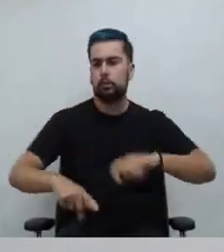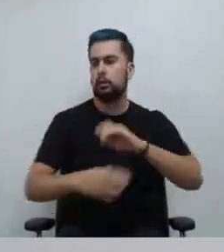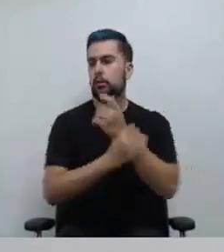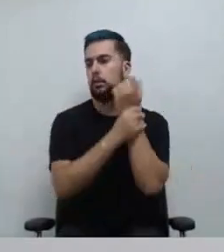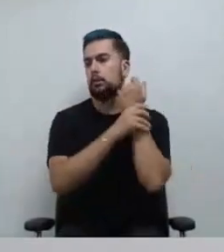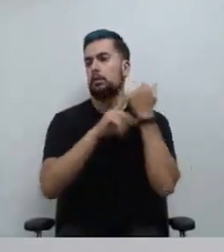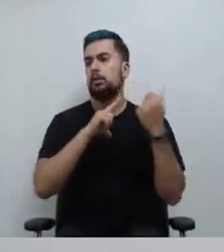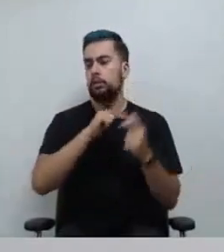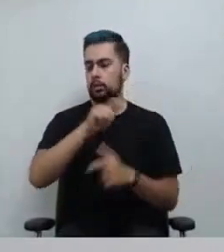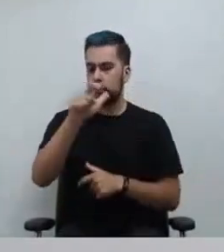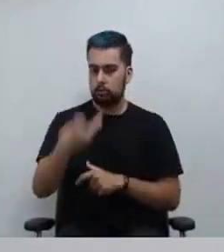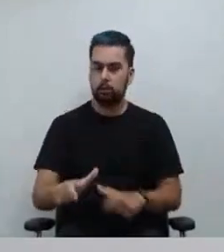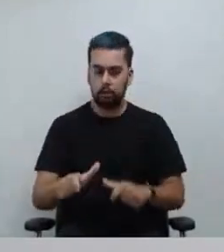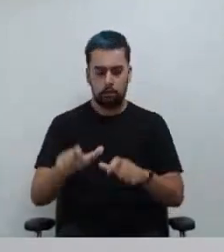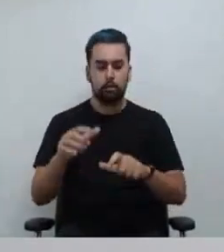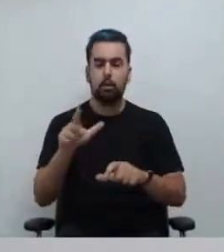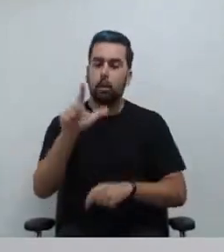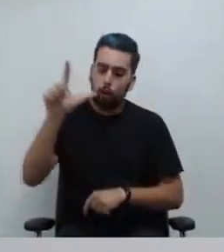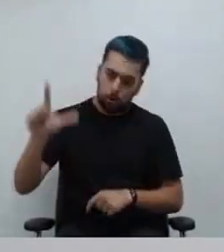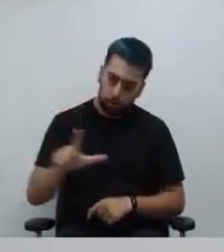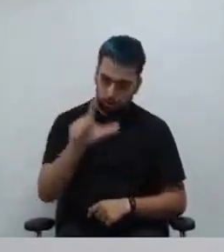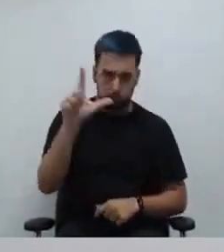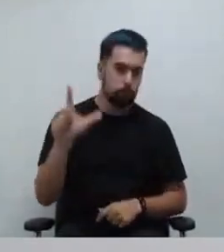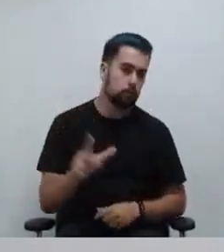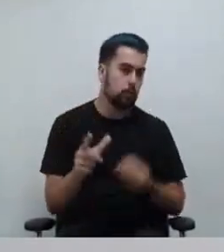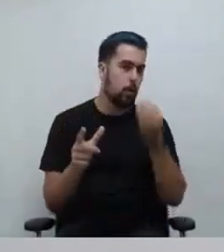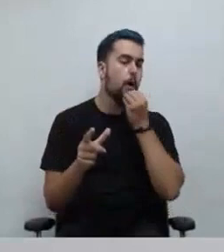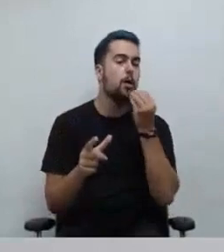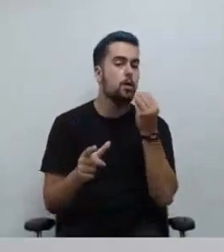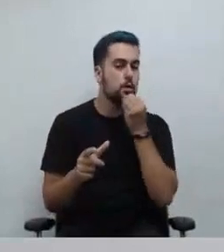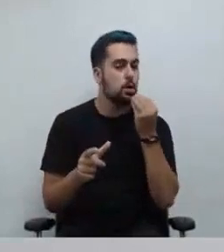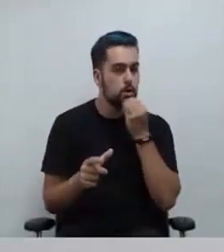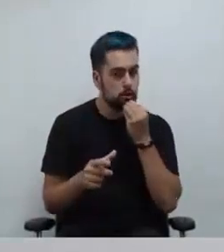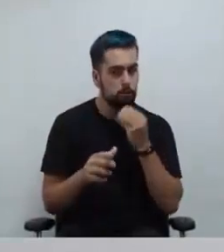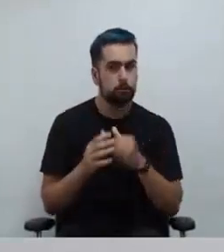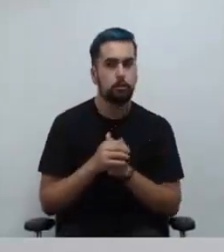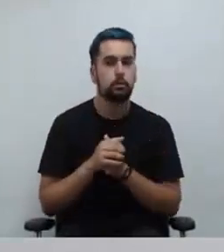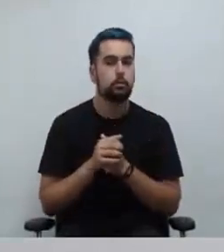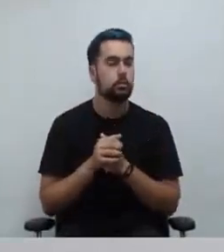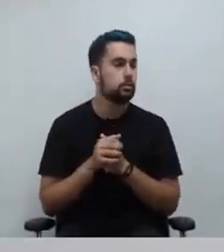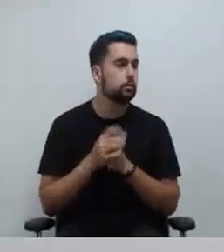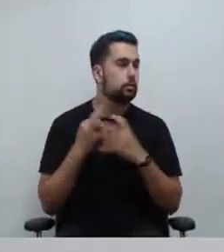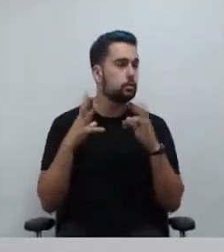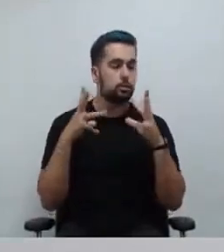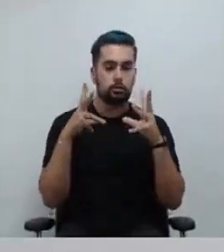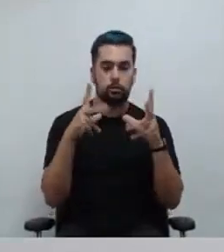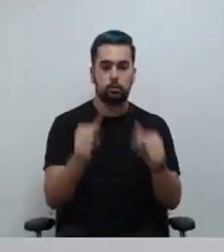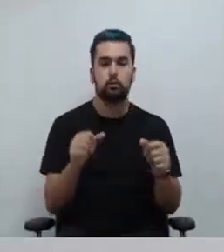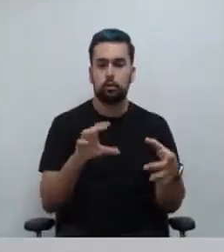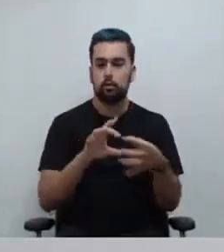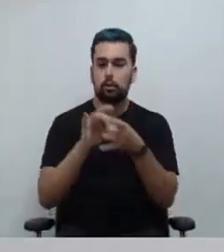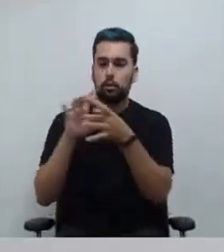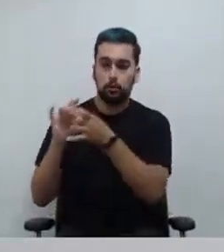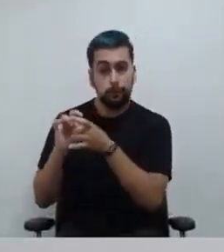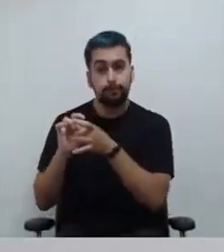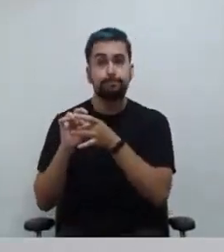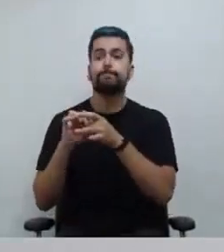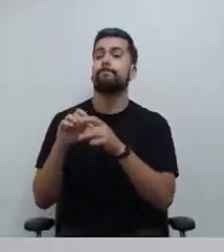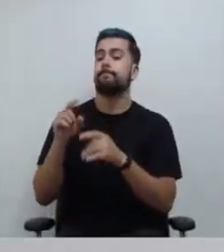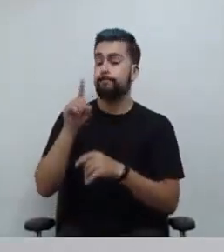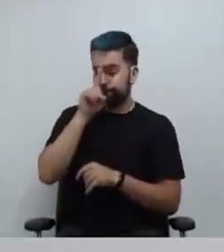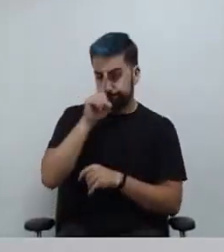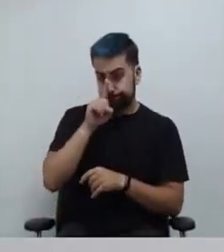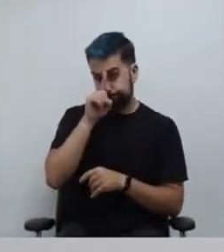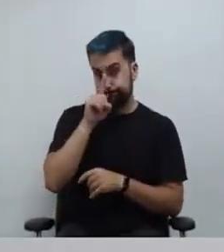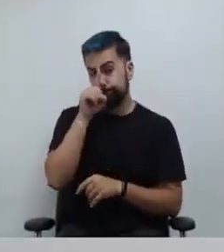que existe no local, que logicamente, né, obviamente, liga todos os sinais amarelos, por assim dizer,